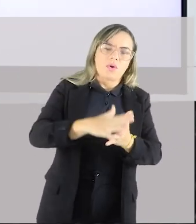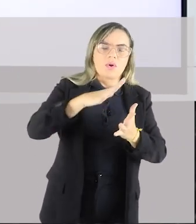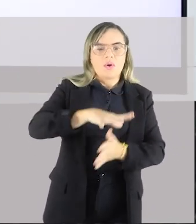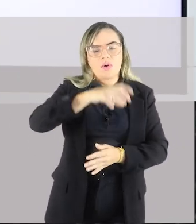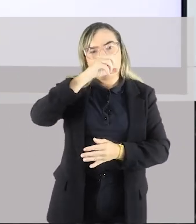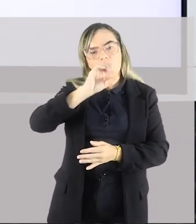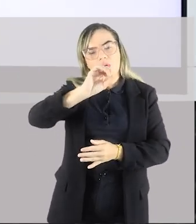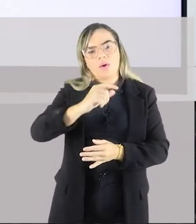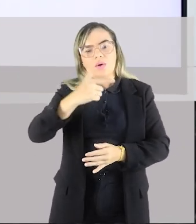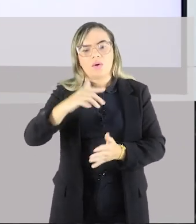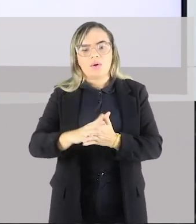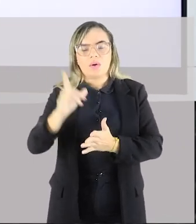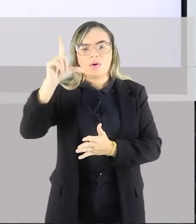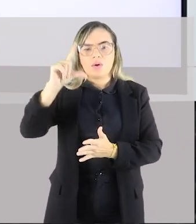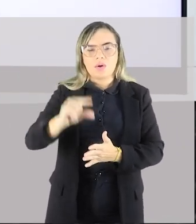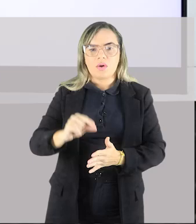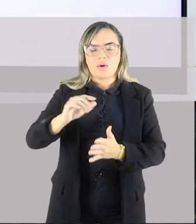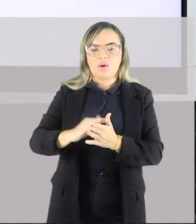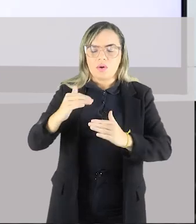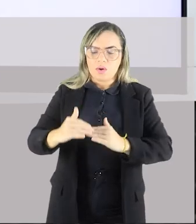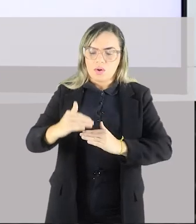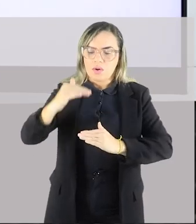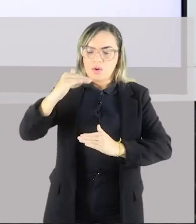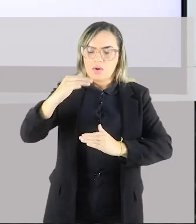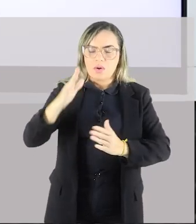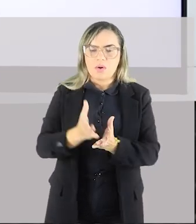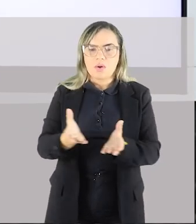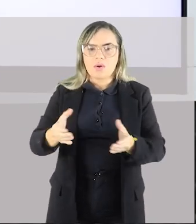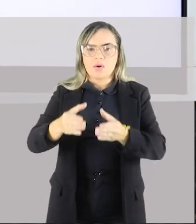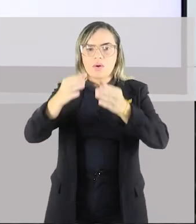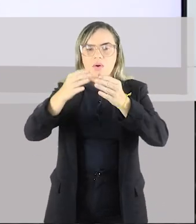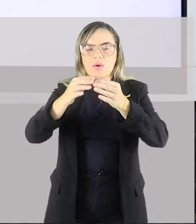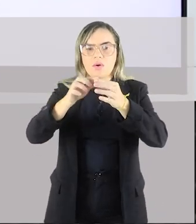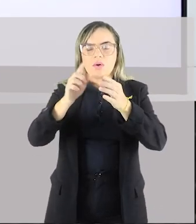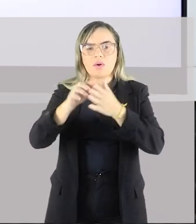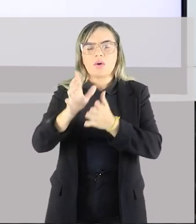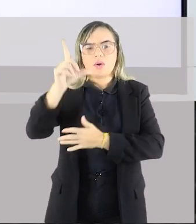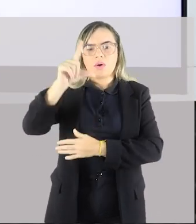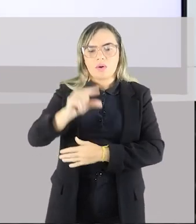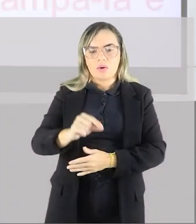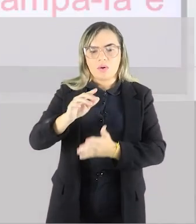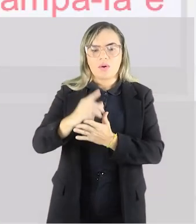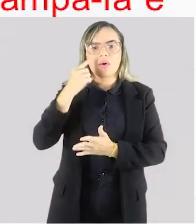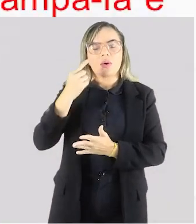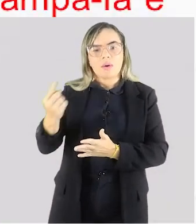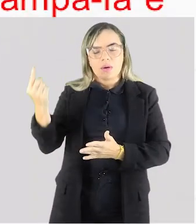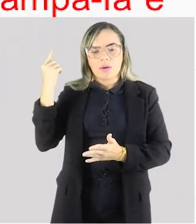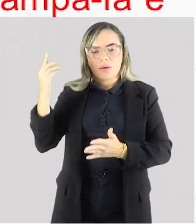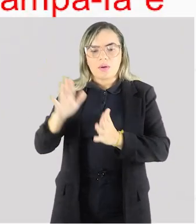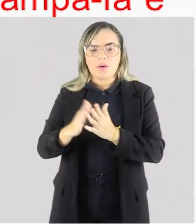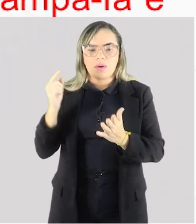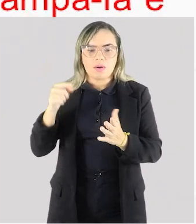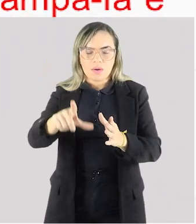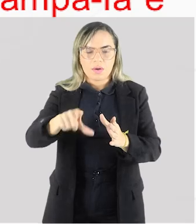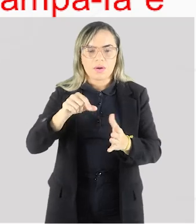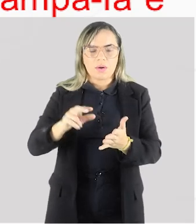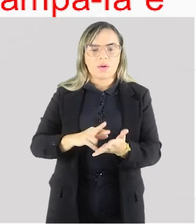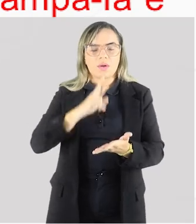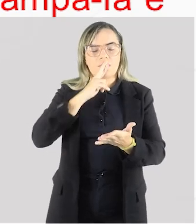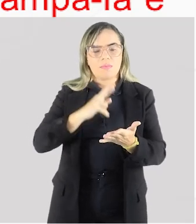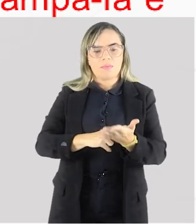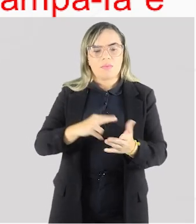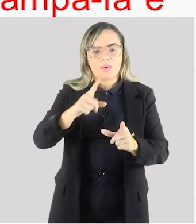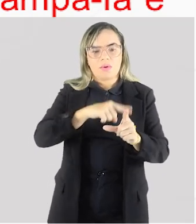vinho numa garrafa menor, o espaço para o oxigênio ele também vai estar diminuído. Então faz sentido para a gente que a gente marque aqui